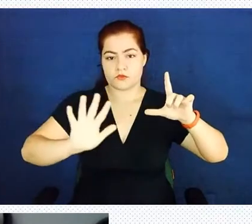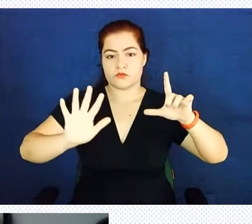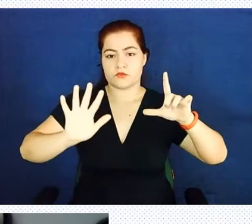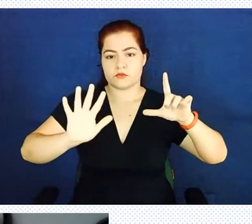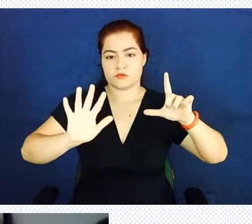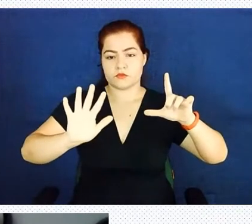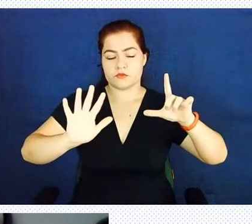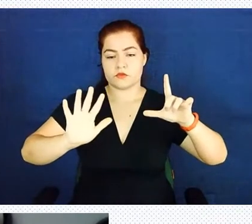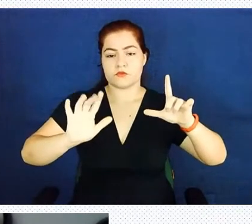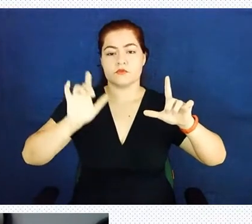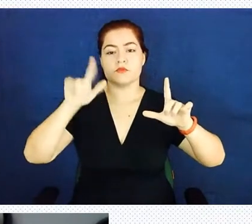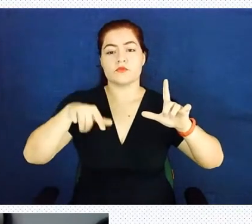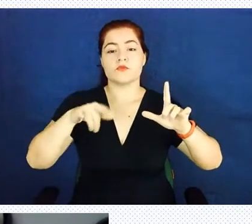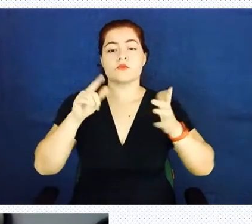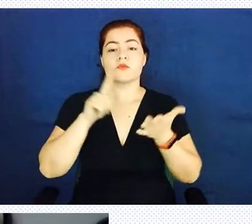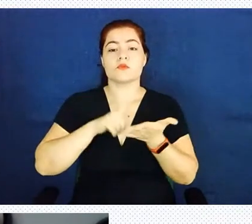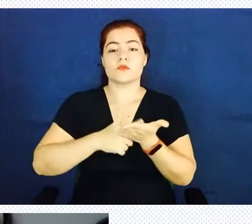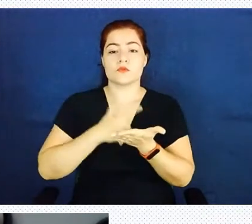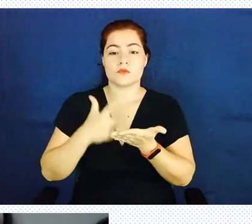imagem do